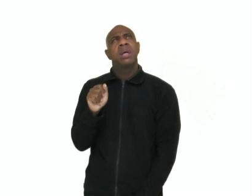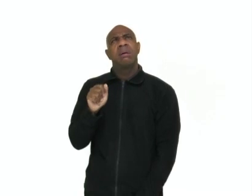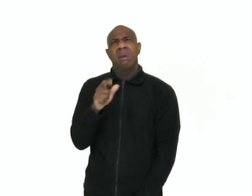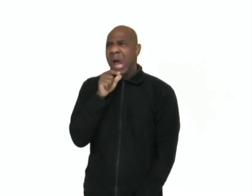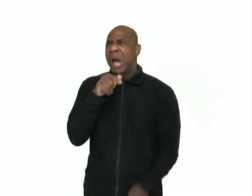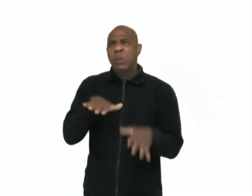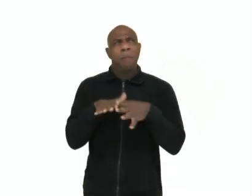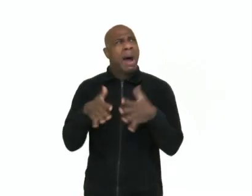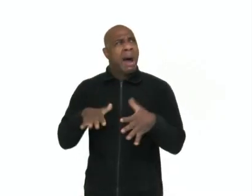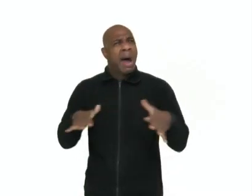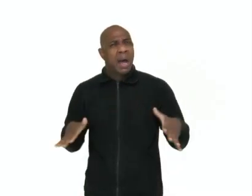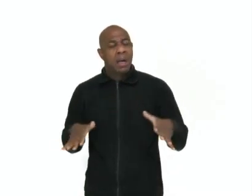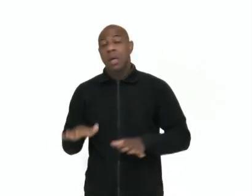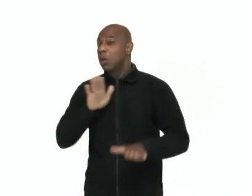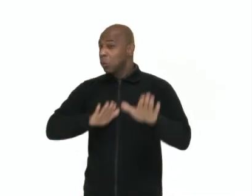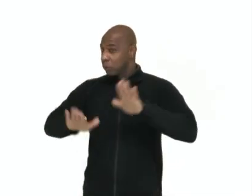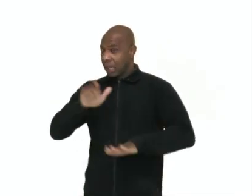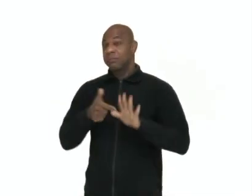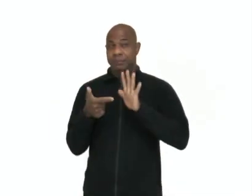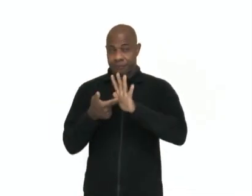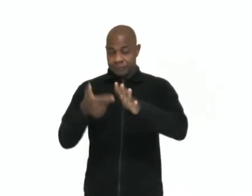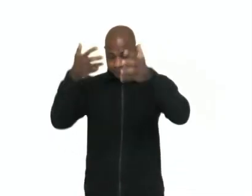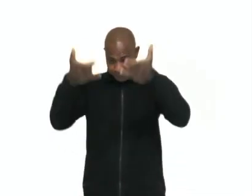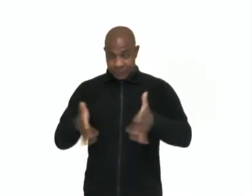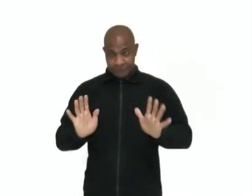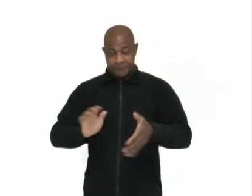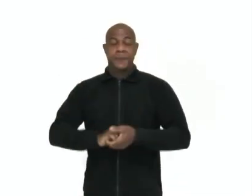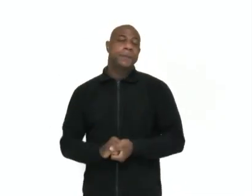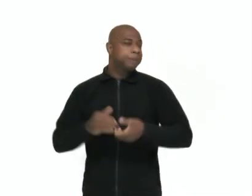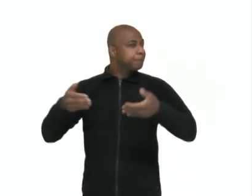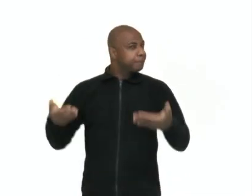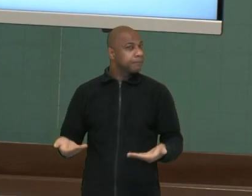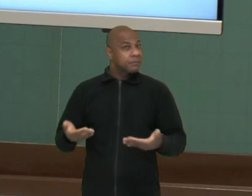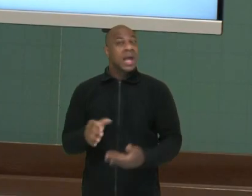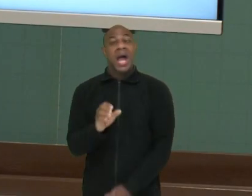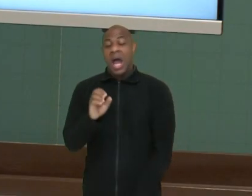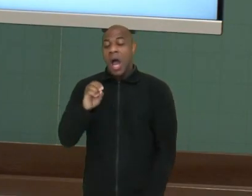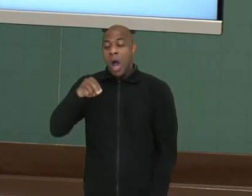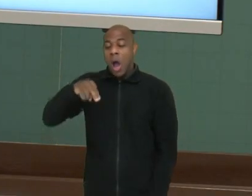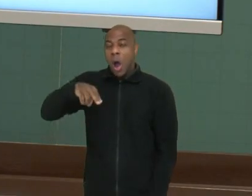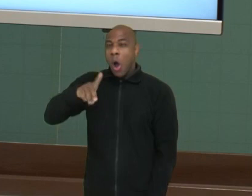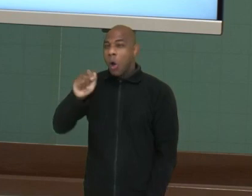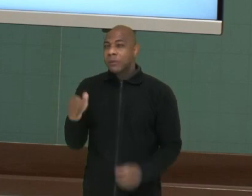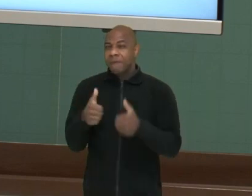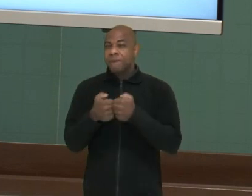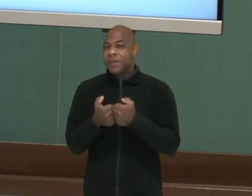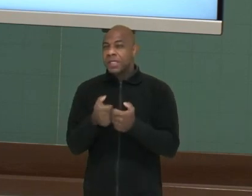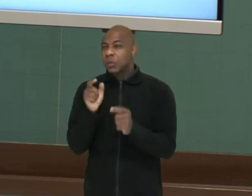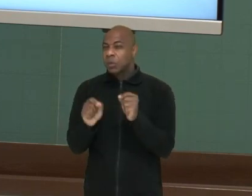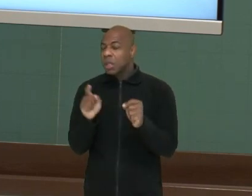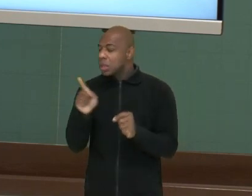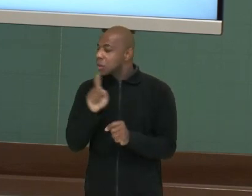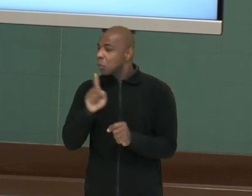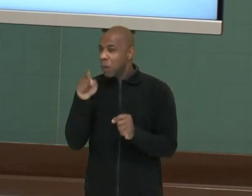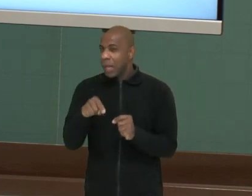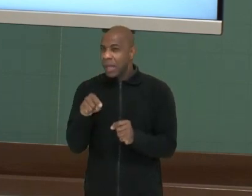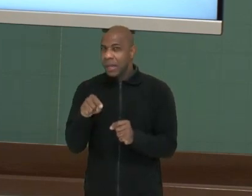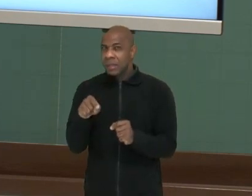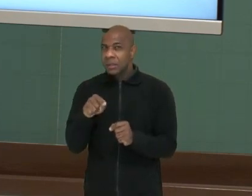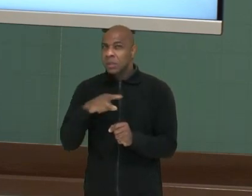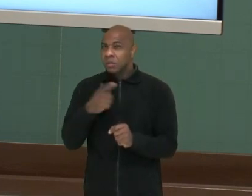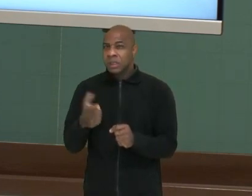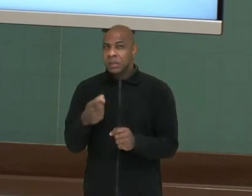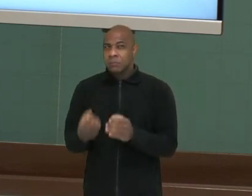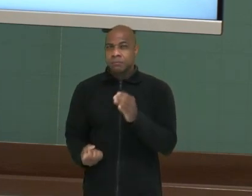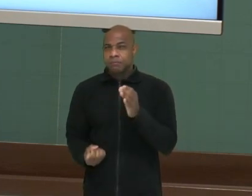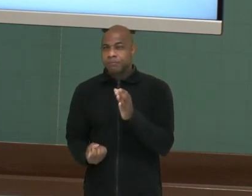tomar cuidado. Ei, eu já vou adiantar algo para você. A onda física, ela não arrasta a